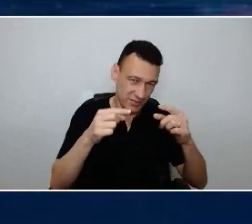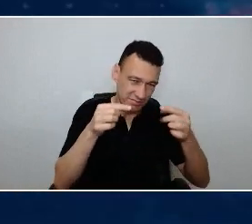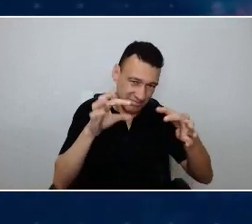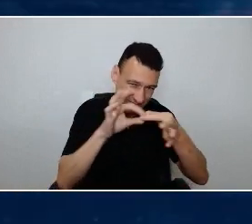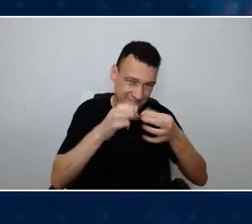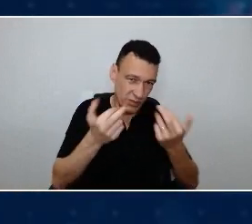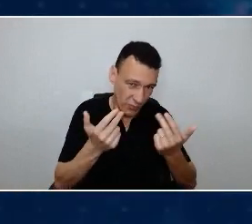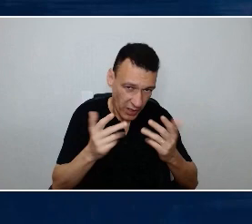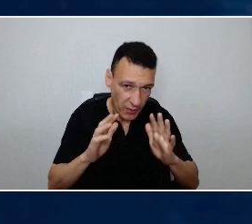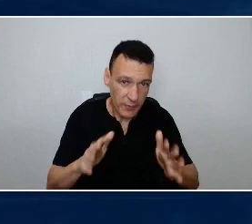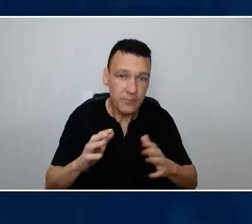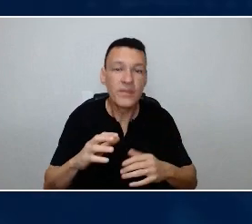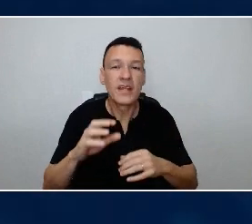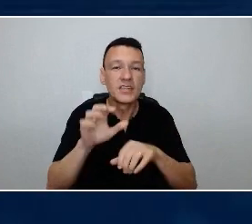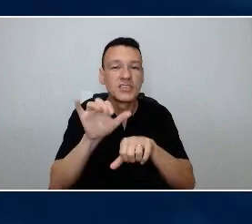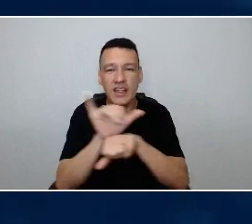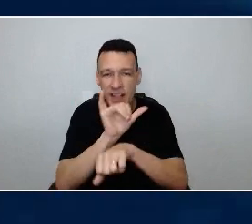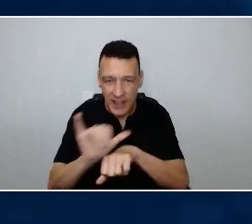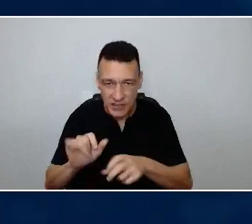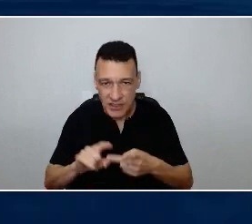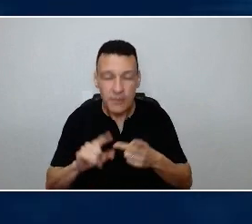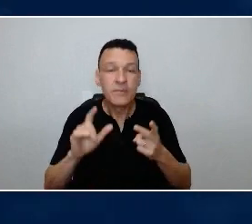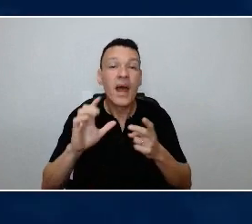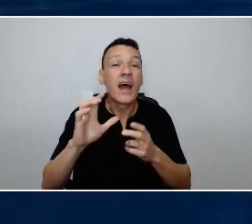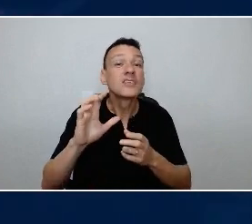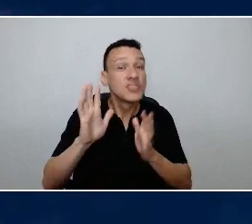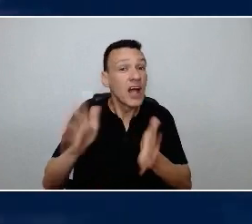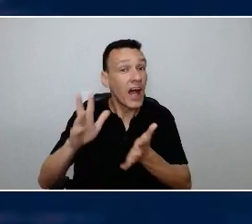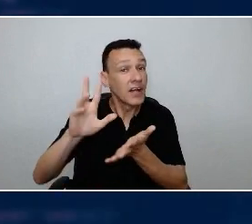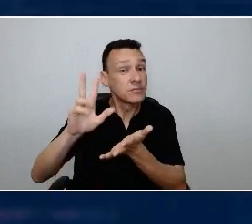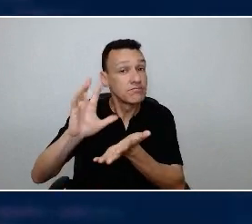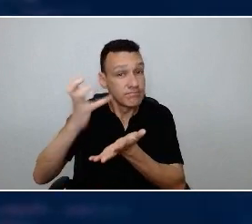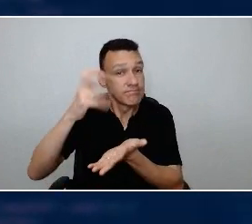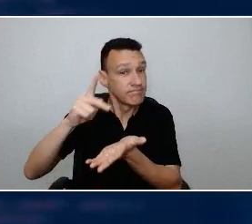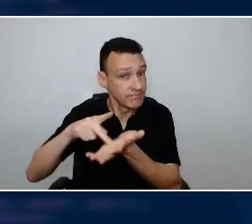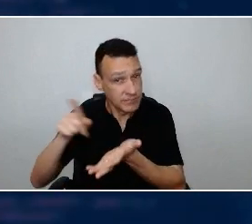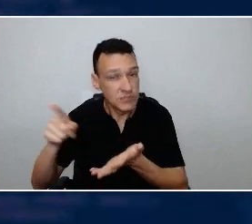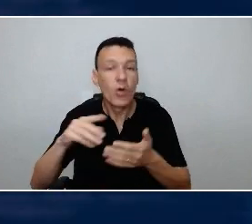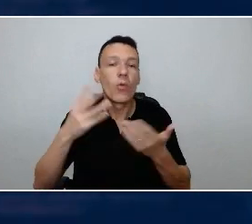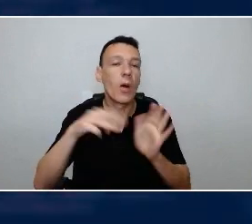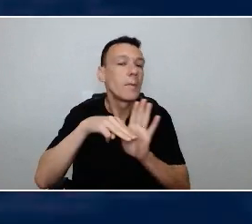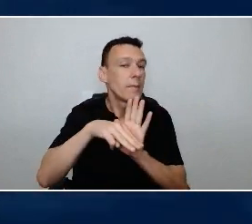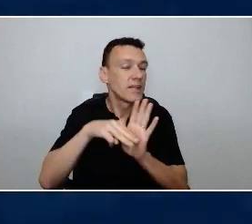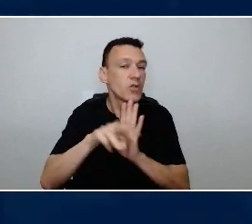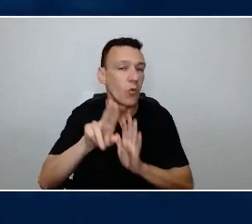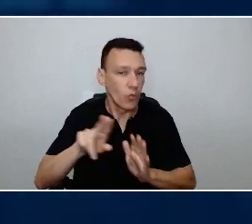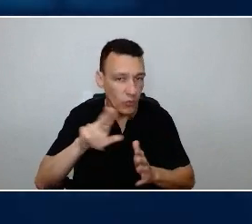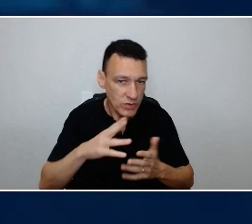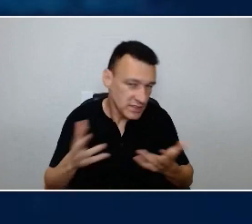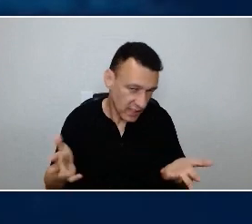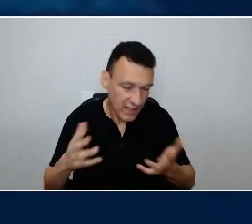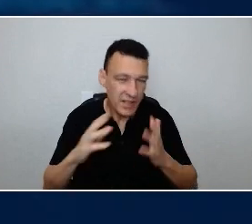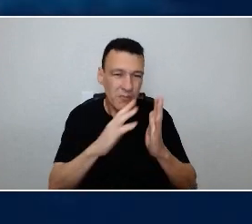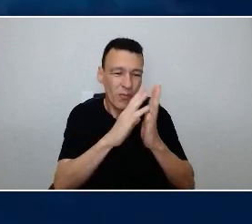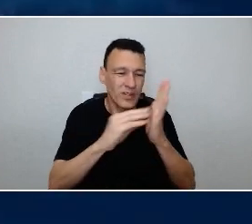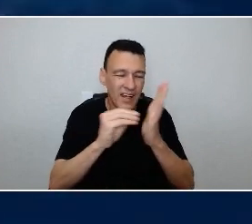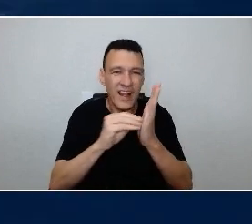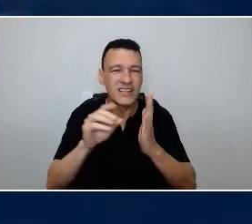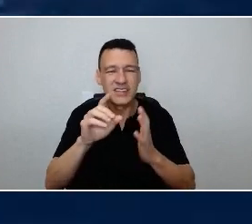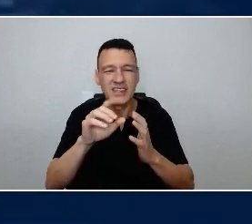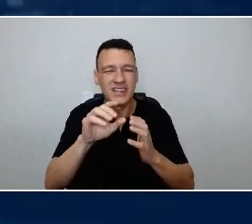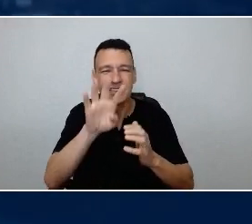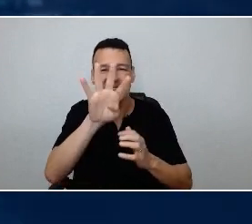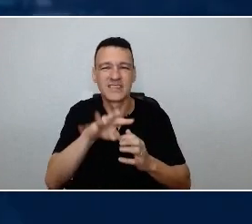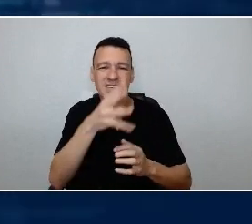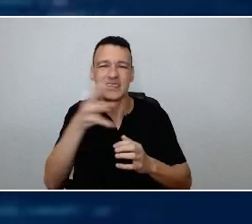né a metodologia que a gente segue para trabalhar com e modelagem não relacional eh um US